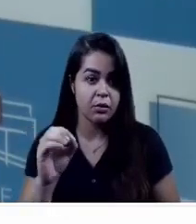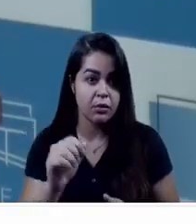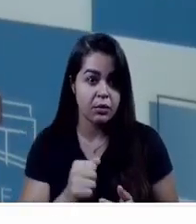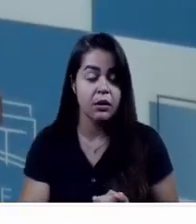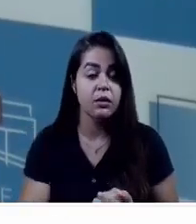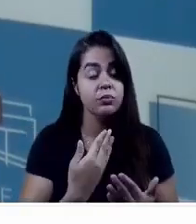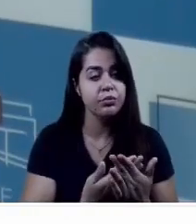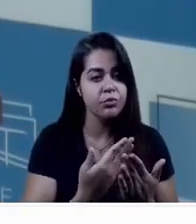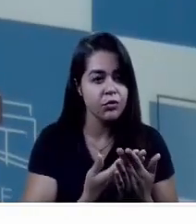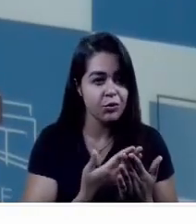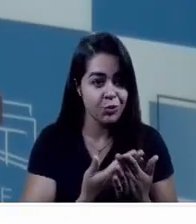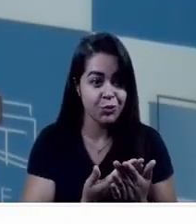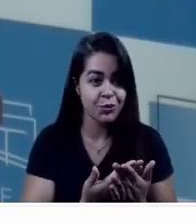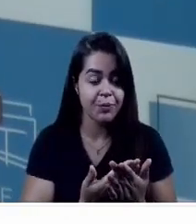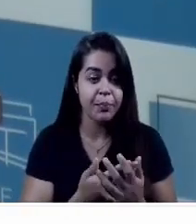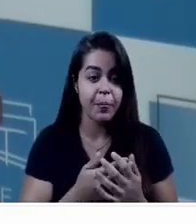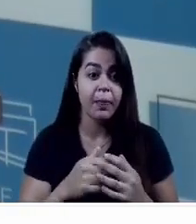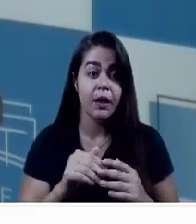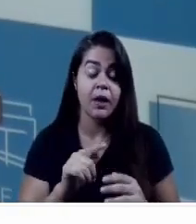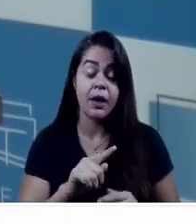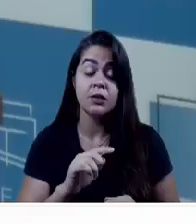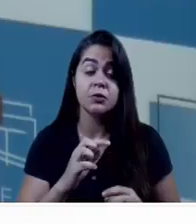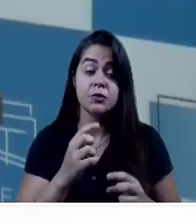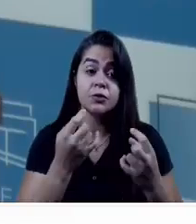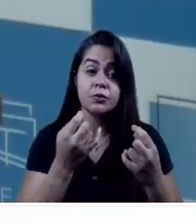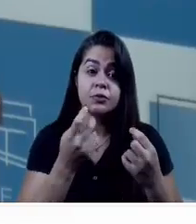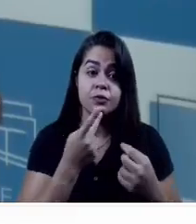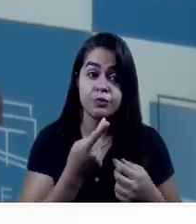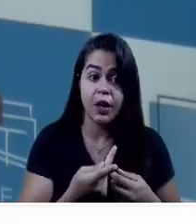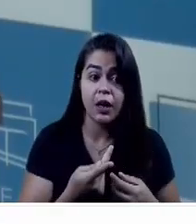a qualidade será aumentada